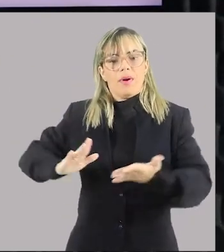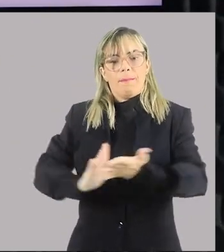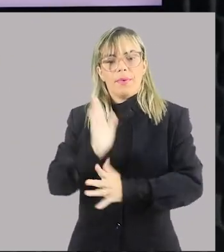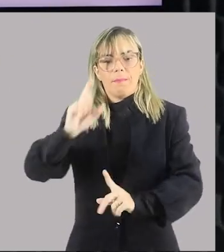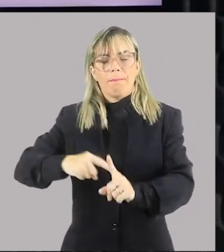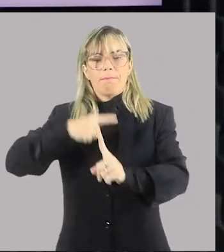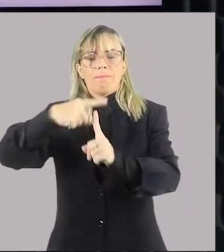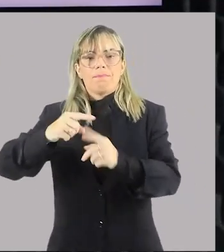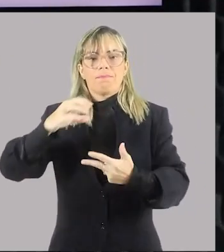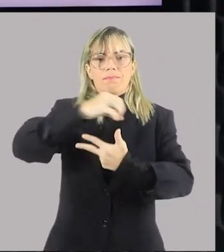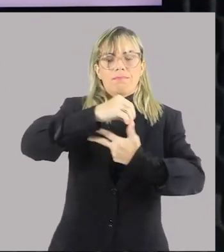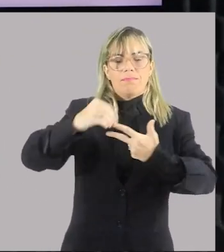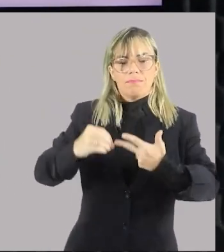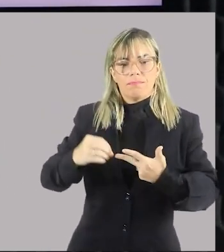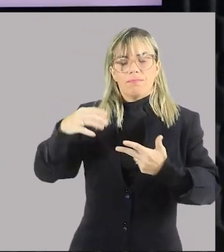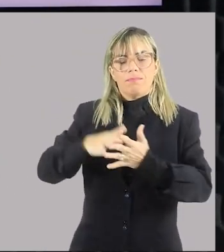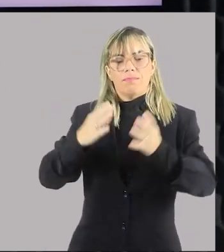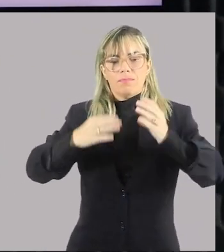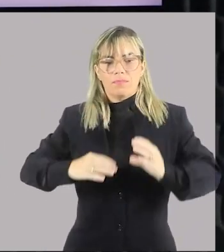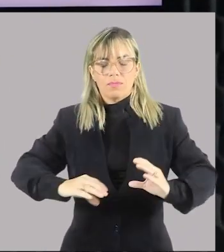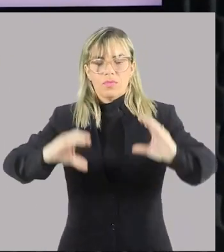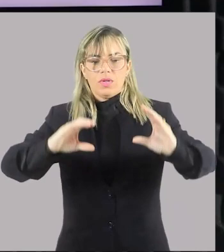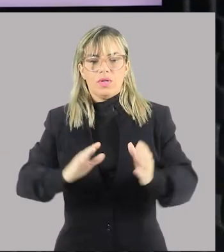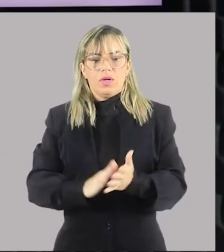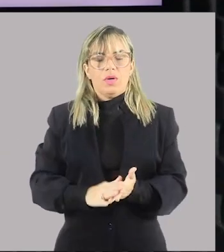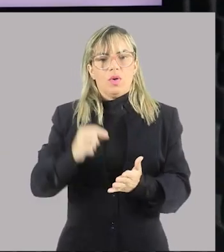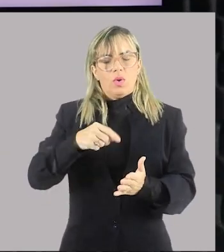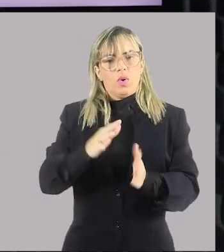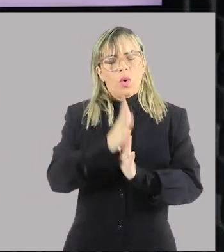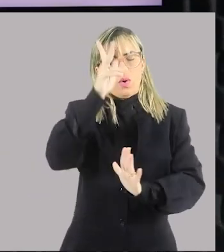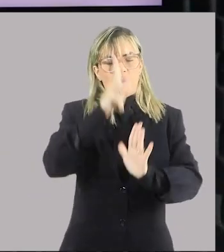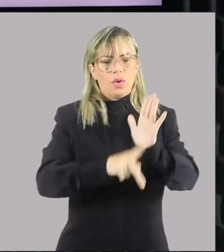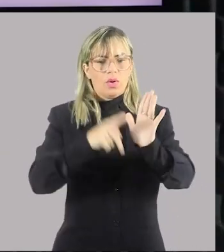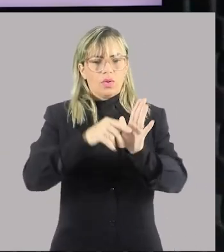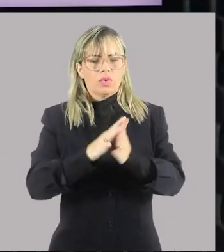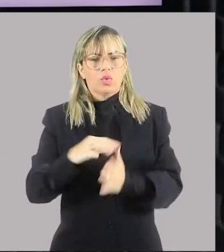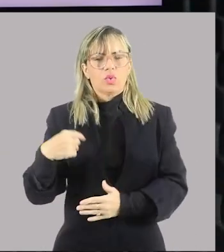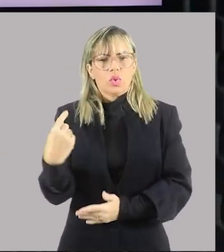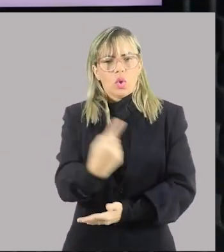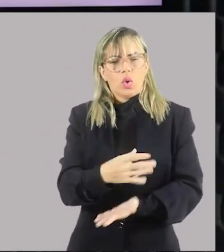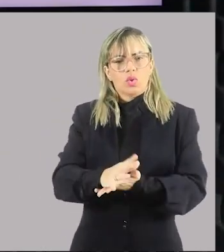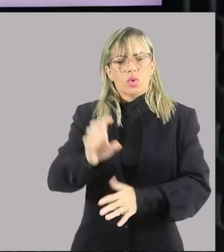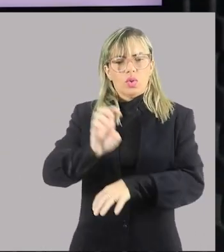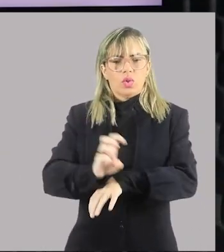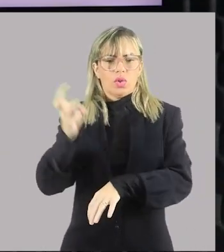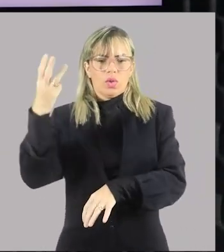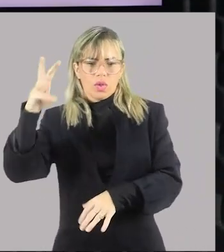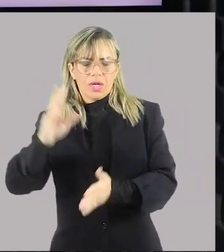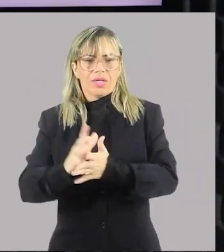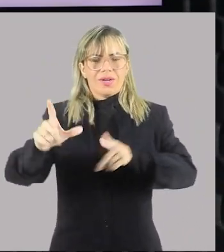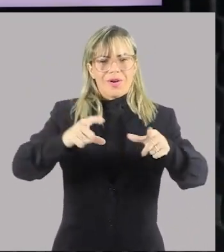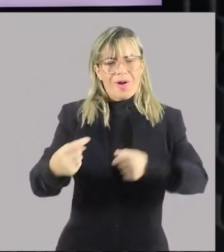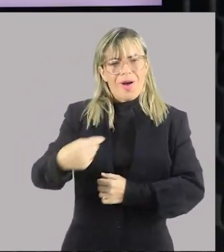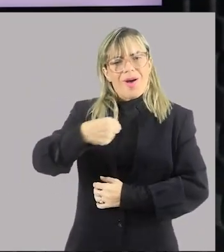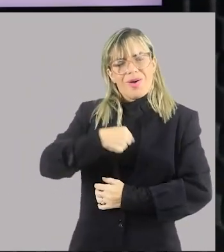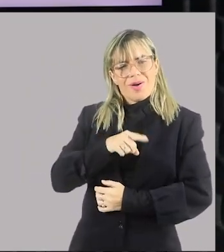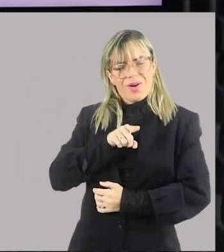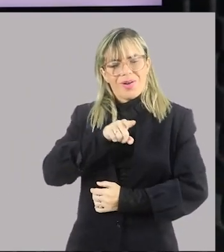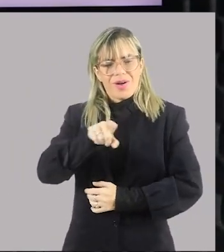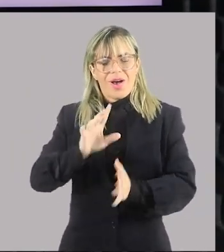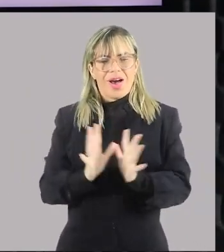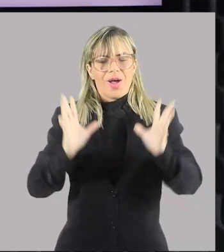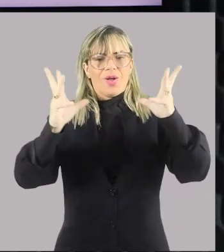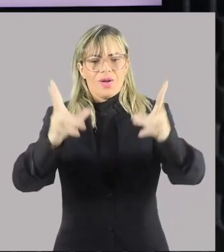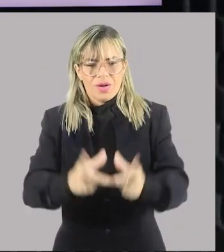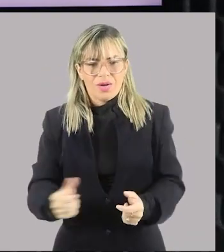dos concursos. Um projeto do nosso estado, governo do Maranhão, trabalhando para mim, para você, para todos. Então,